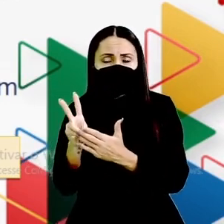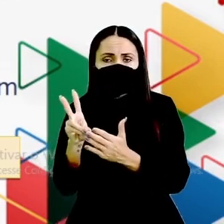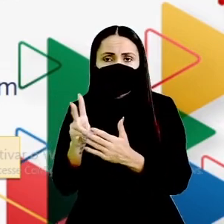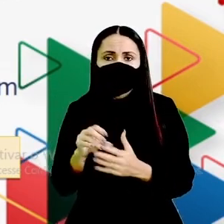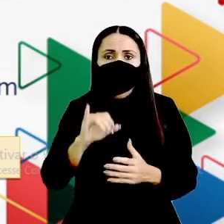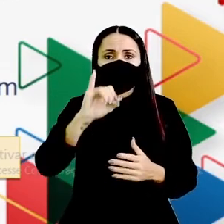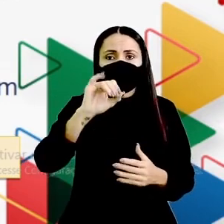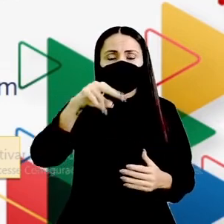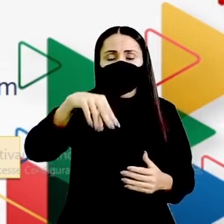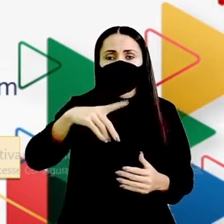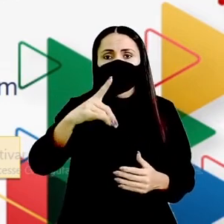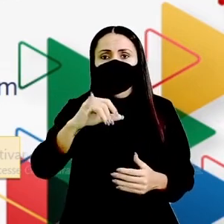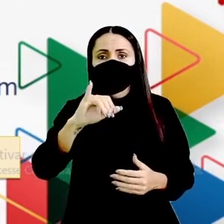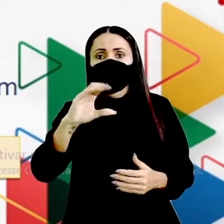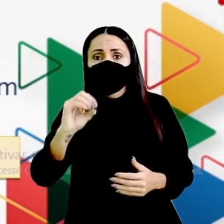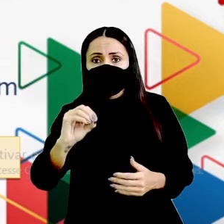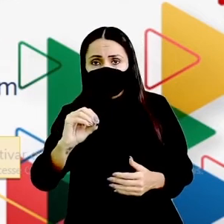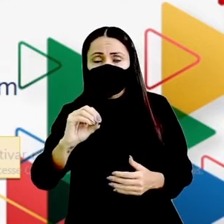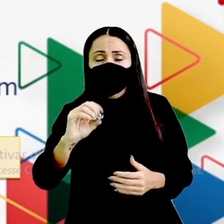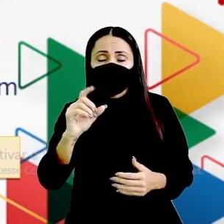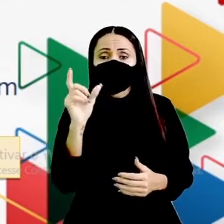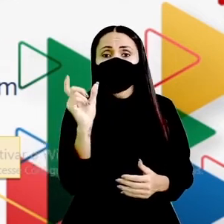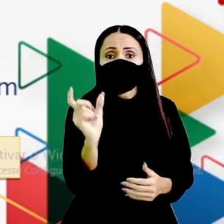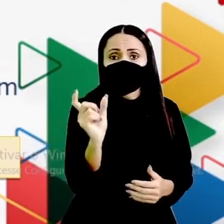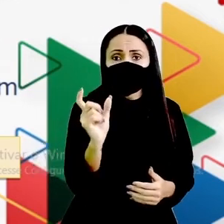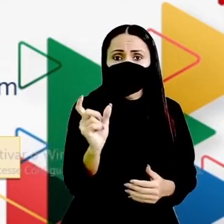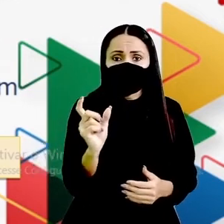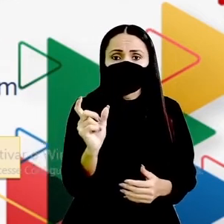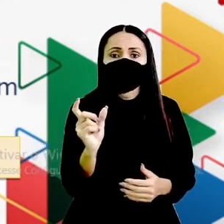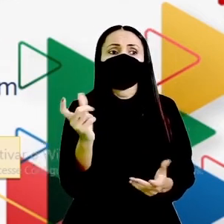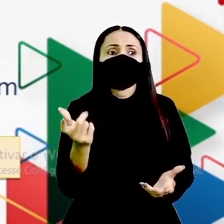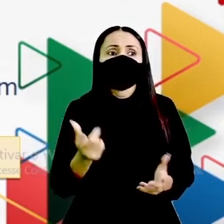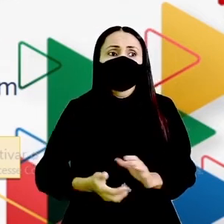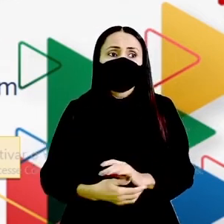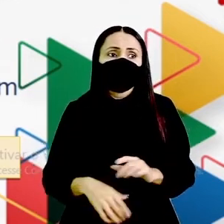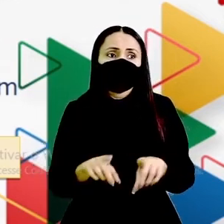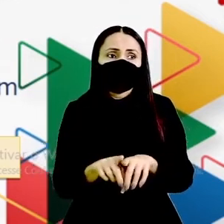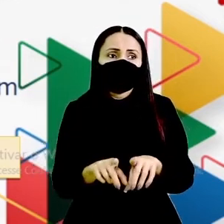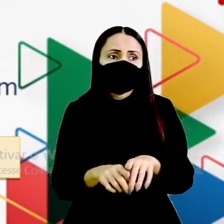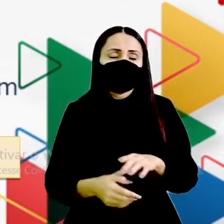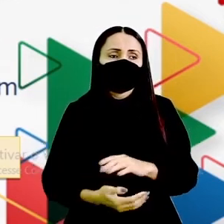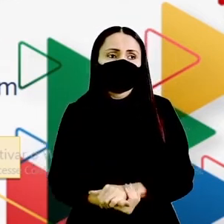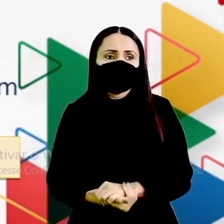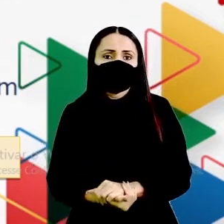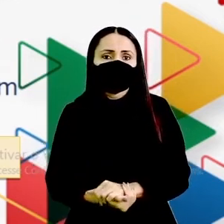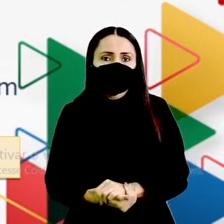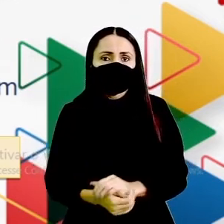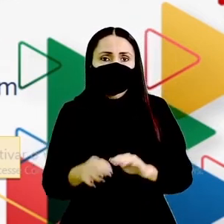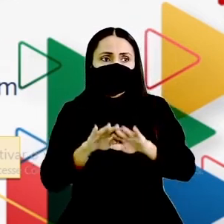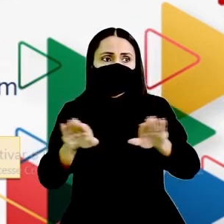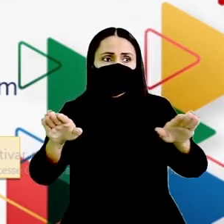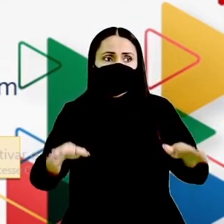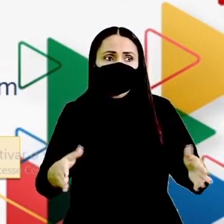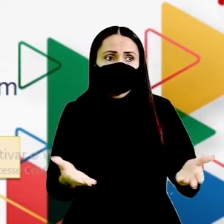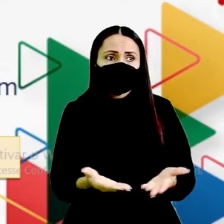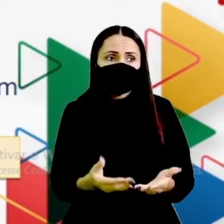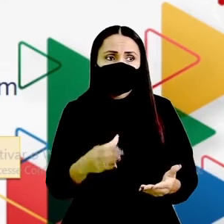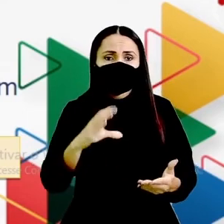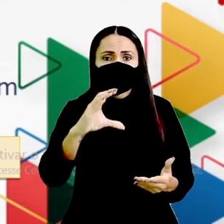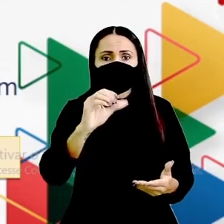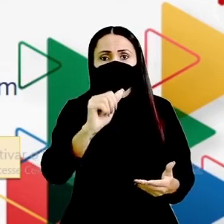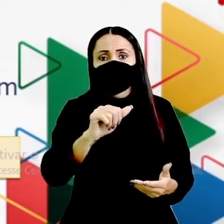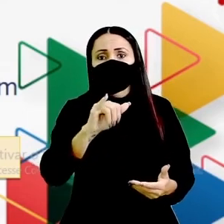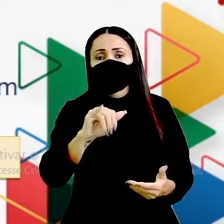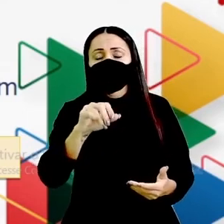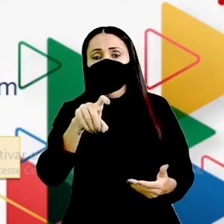inclusive, uma tendência das pessoas comerem essa semivogal na prova. Exatamente. A palavra caixa. Ninguém diz caixa, todo mundo diz caixa. É, exatamente. Né? Beijo,